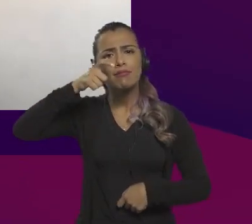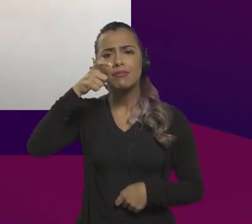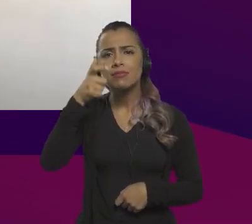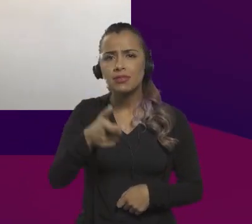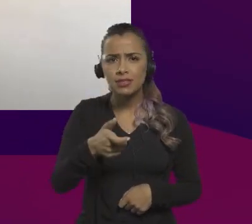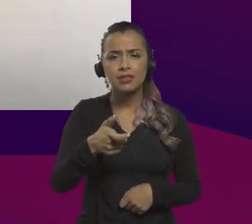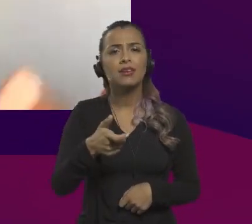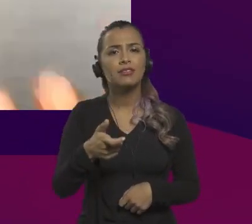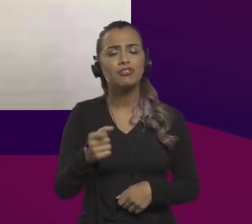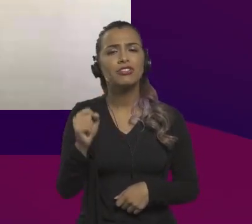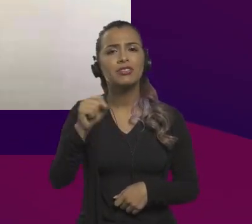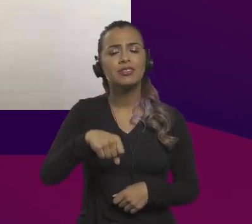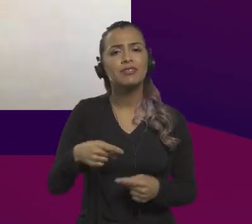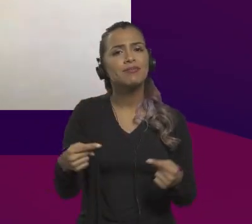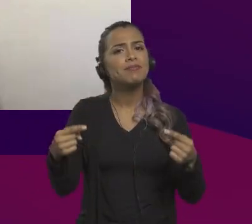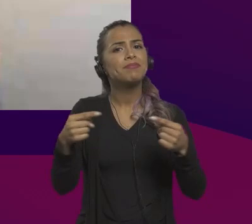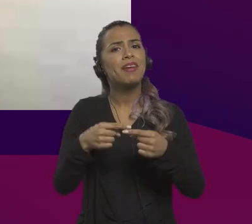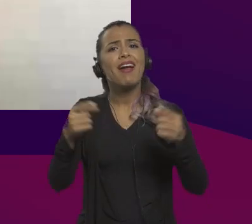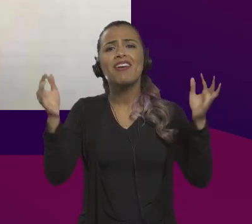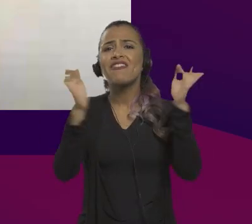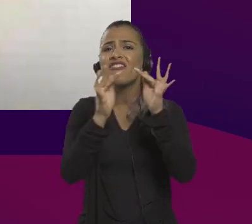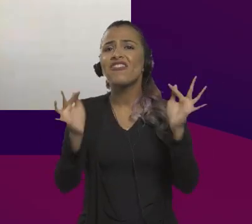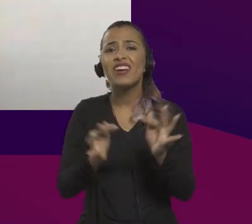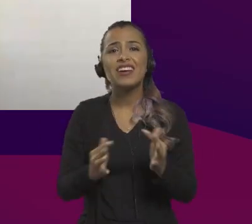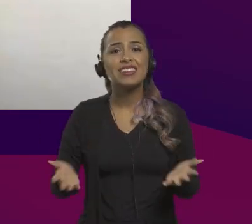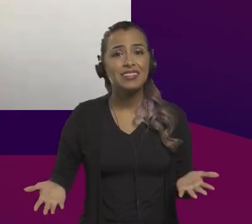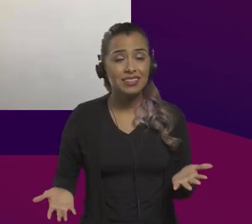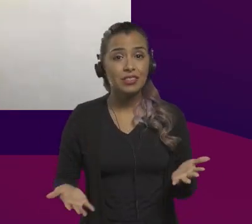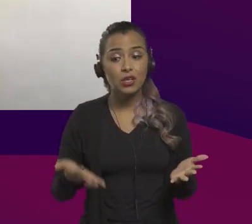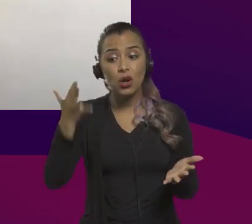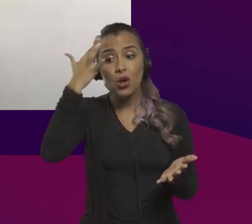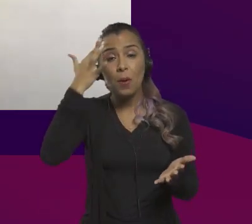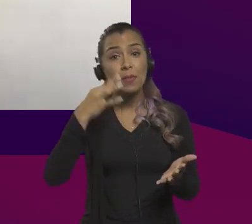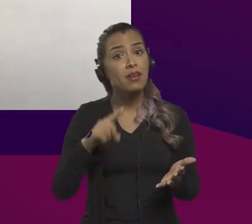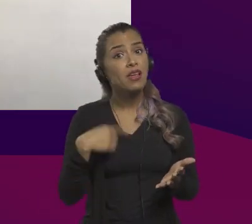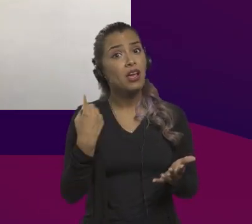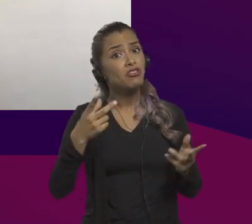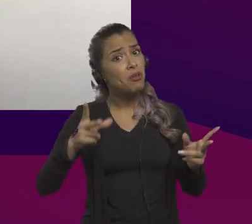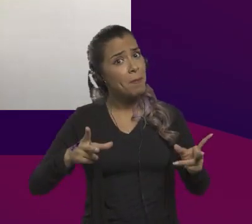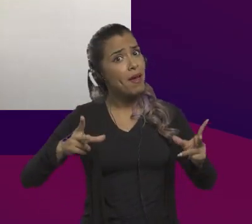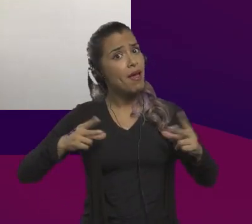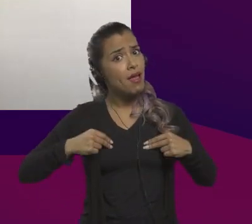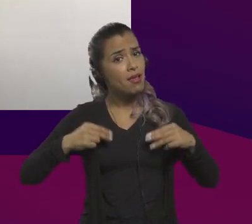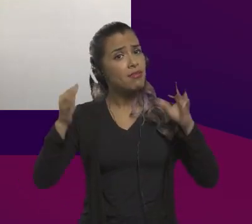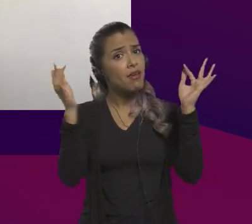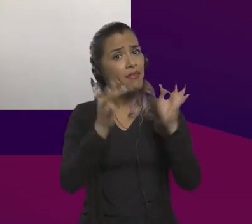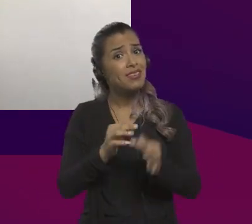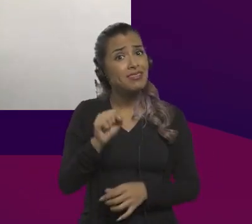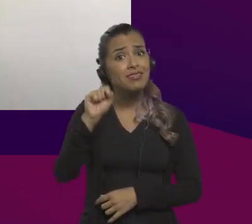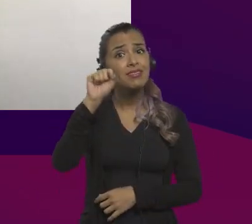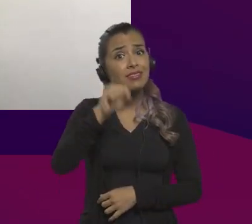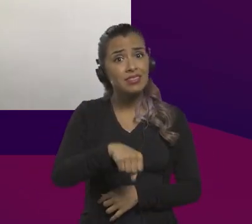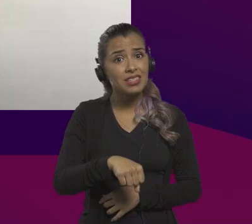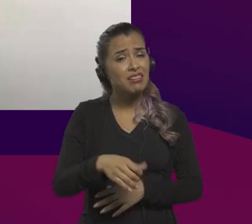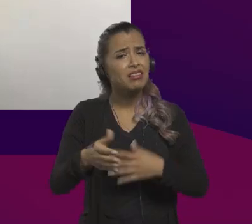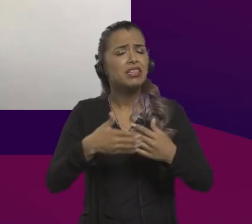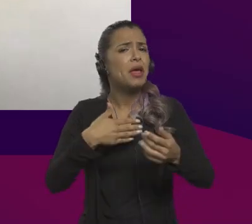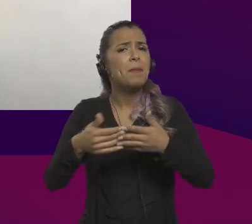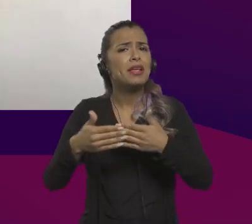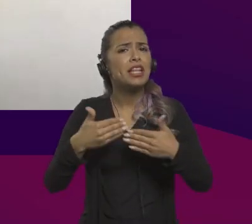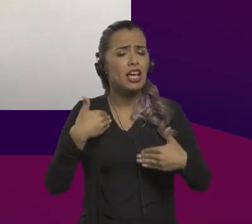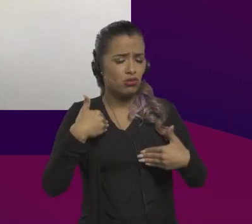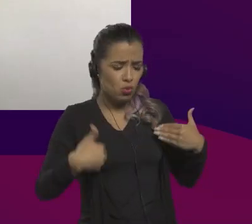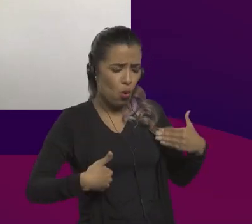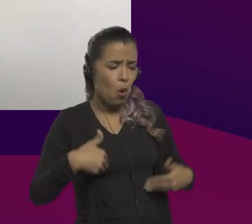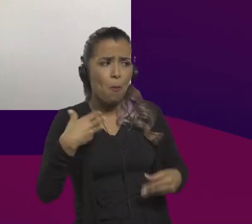são viáveis de serem felizes, entender que nós merecemos ser felizes independente do que somos e como